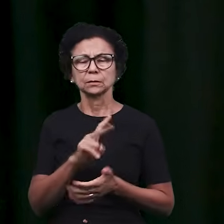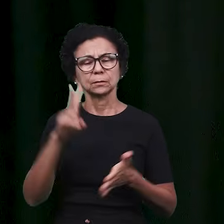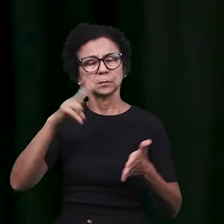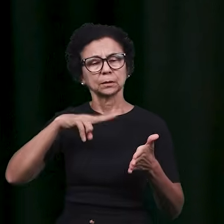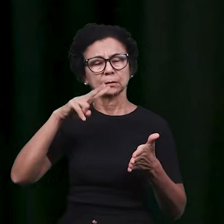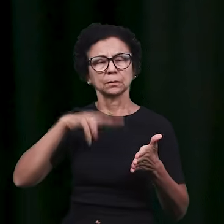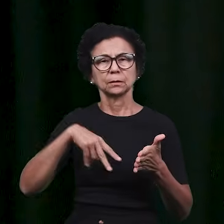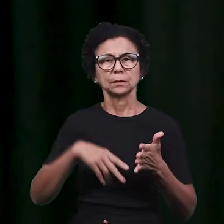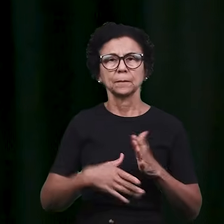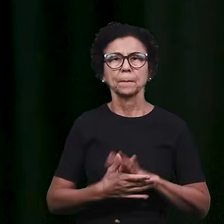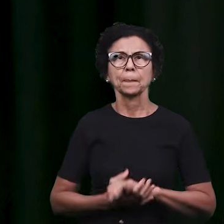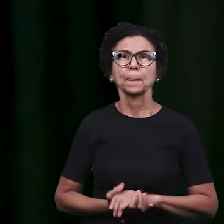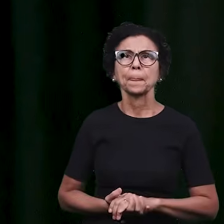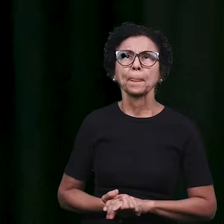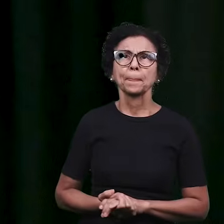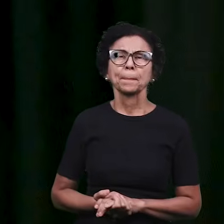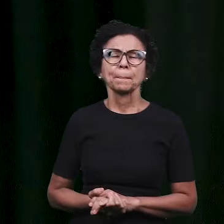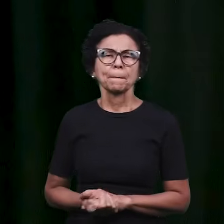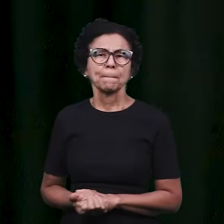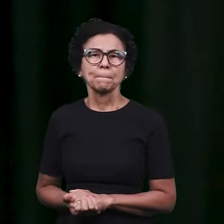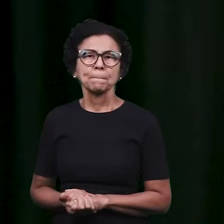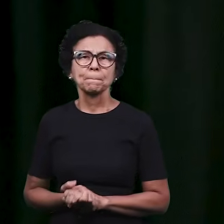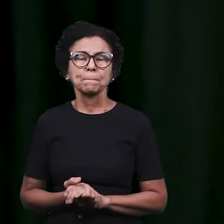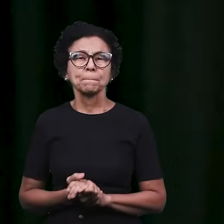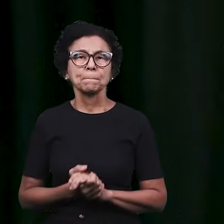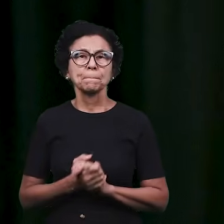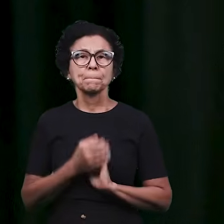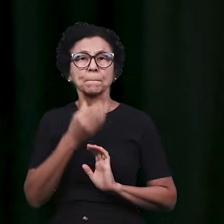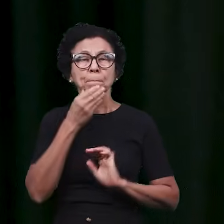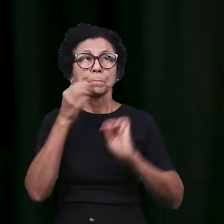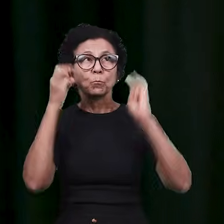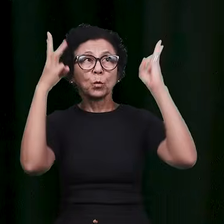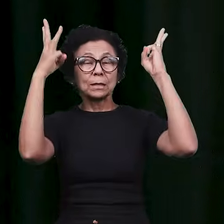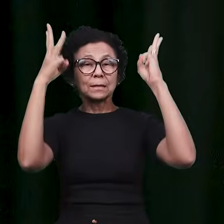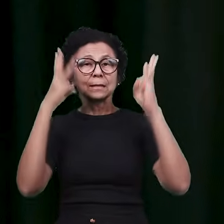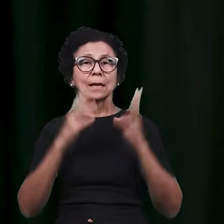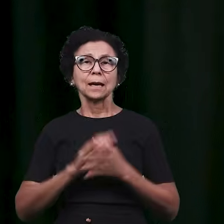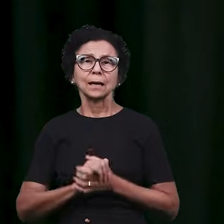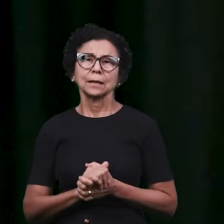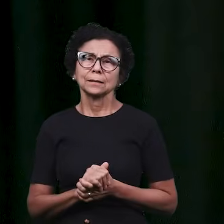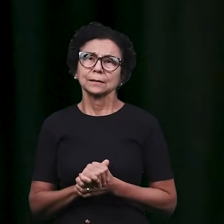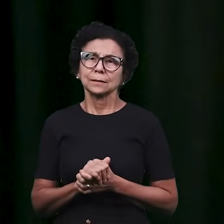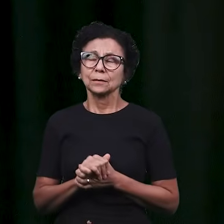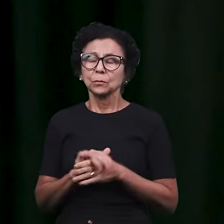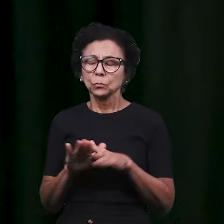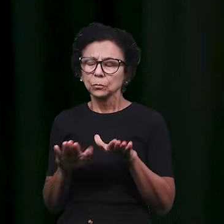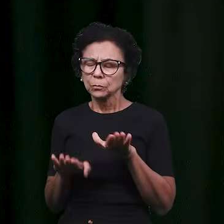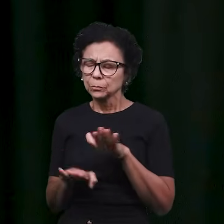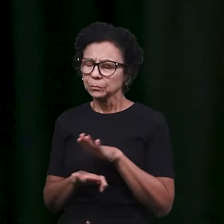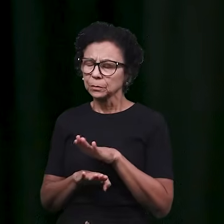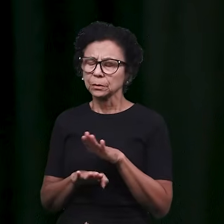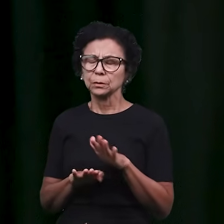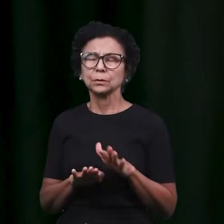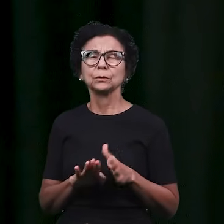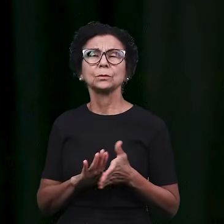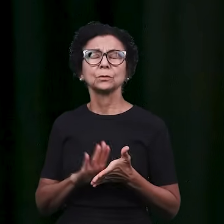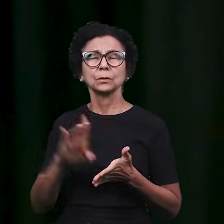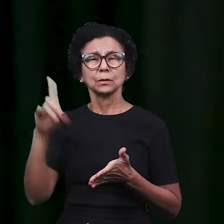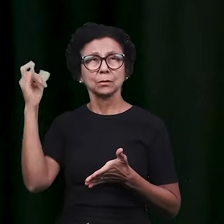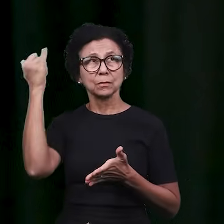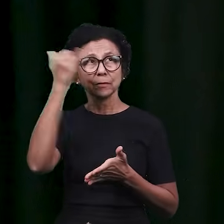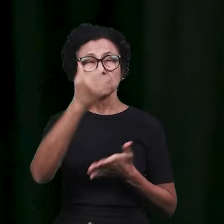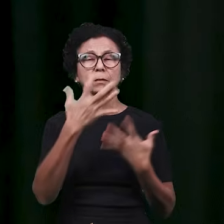a humildade de Moisés. Moisés foi um homem extraordinário, mas a humildade dele, como que ele aceitou a palavra de